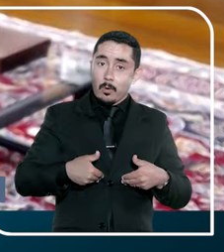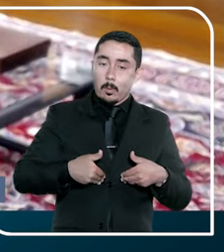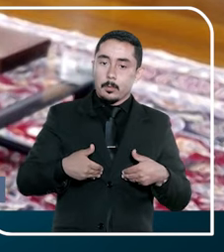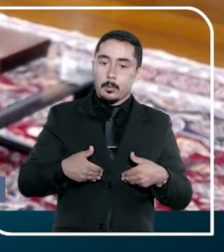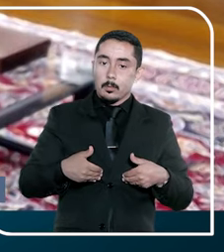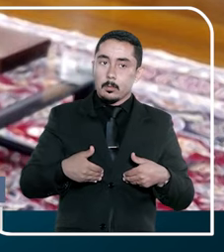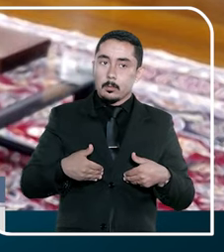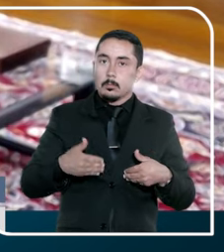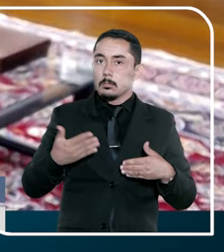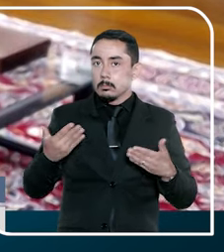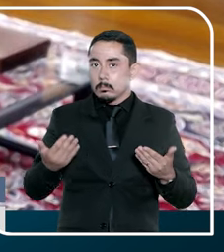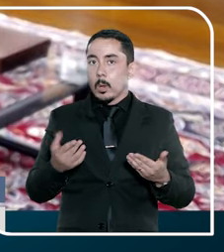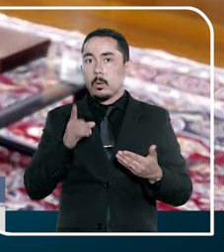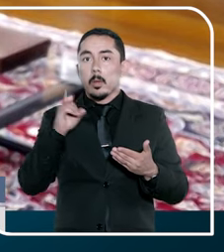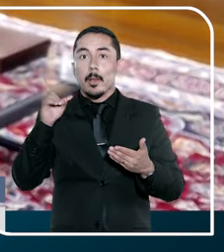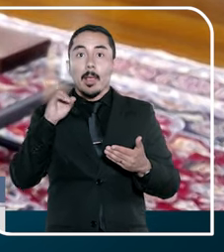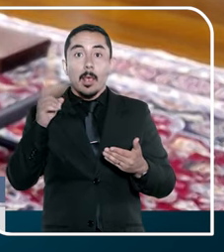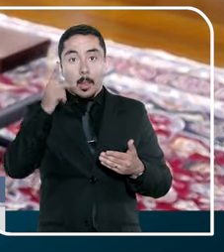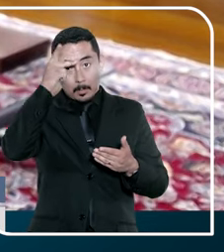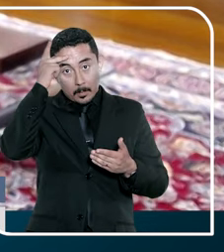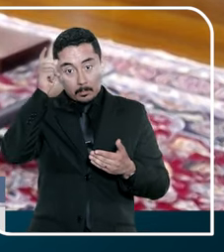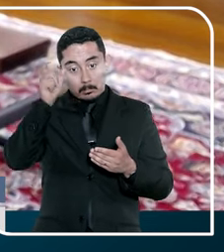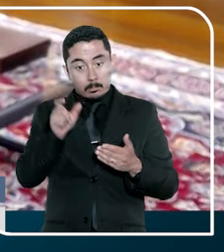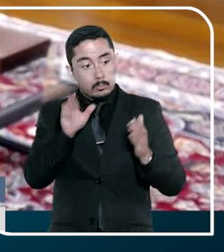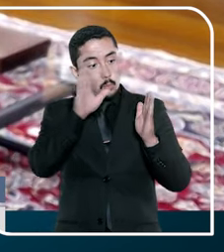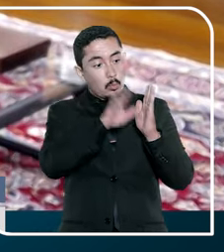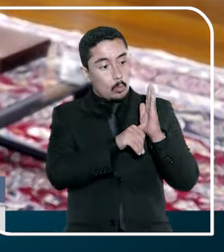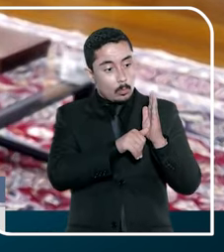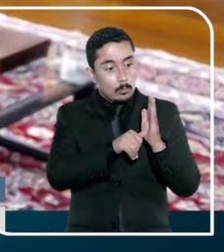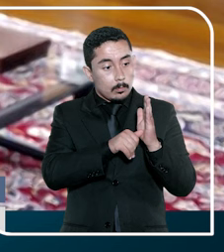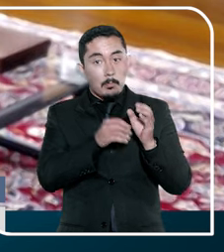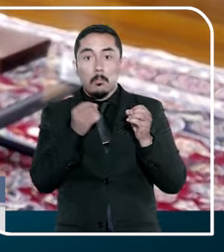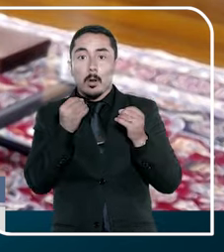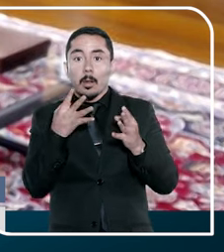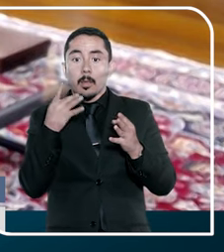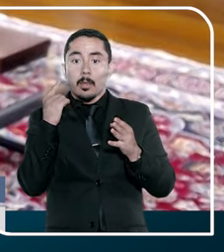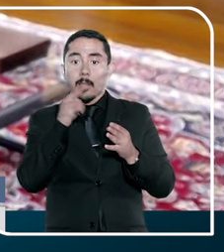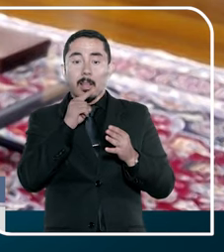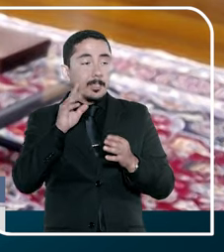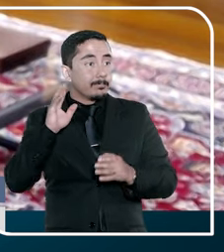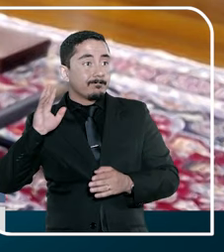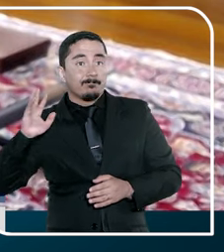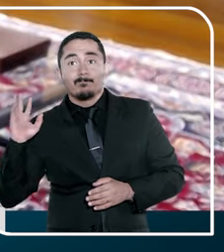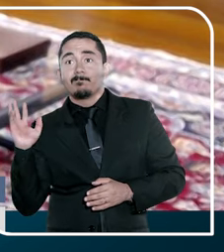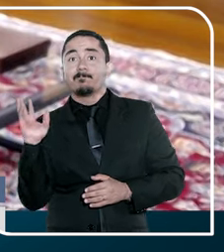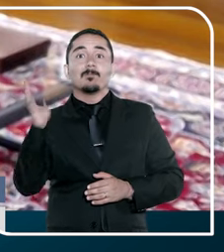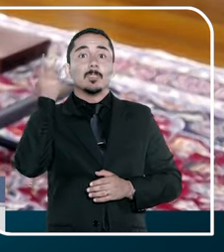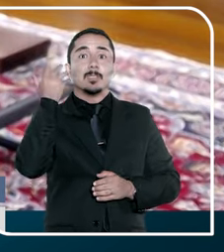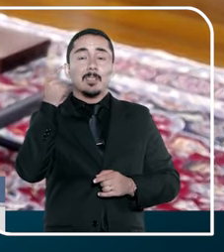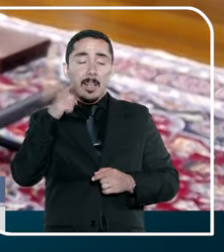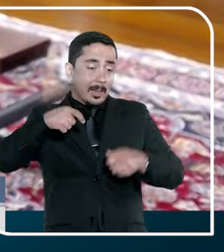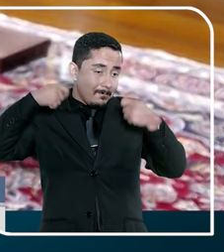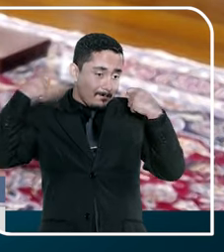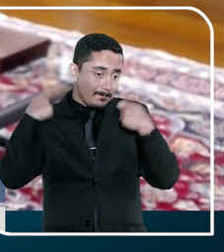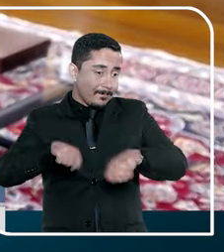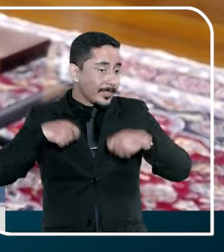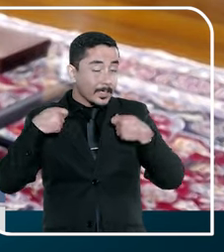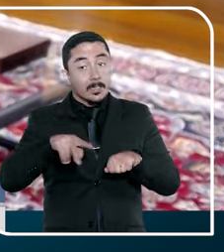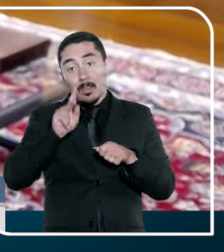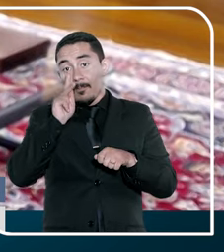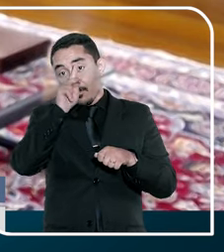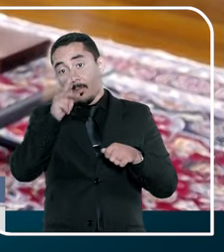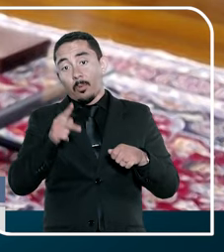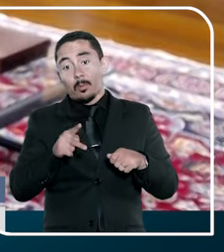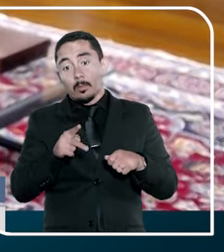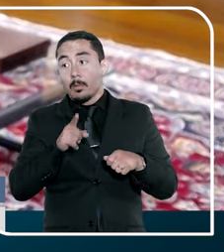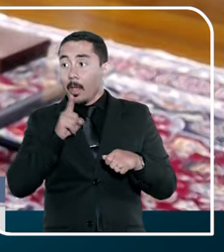geralmente é um furto para eh diante de uma situação de necessidade e premência em que ele ou a